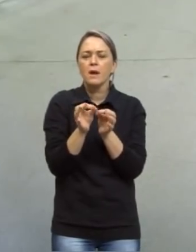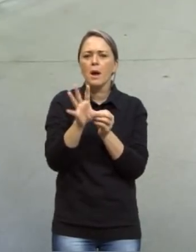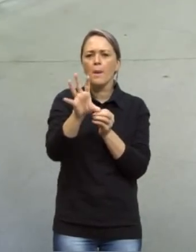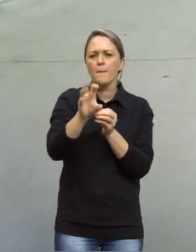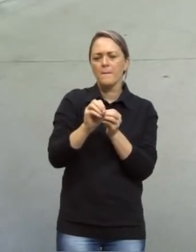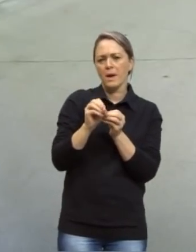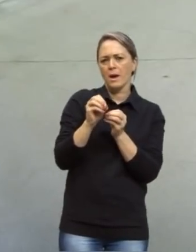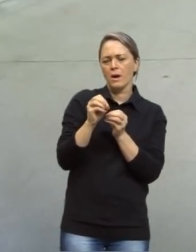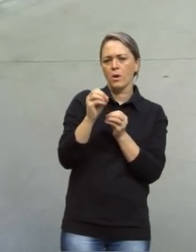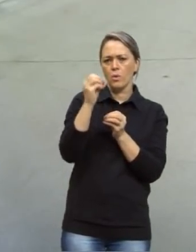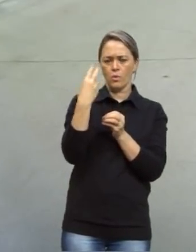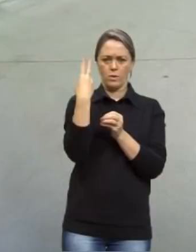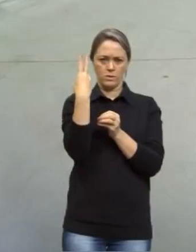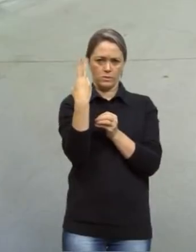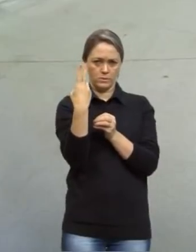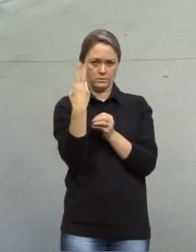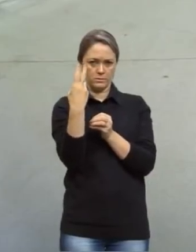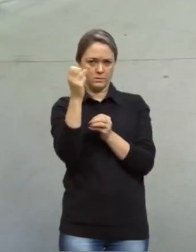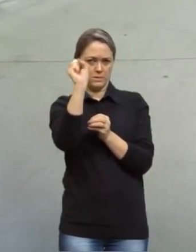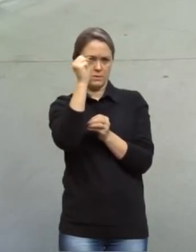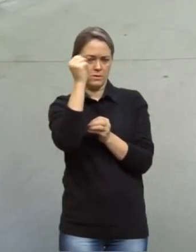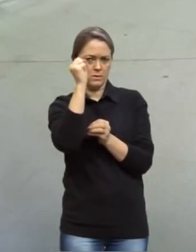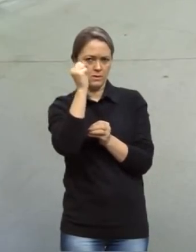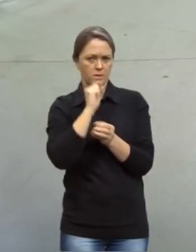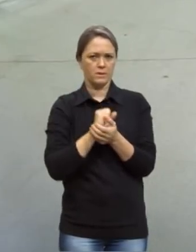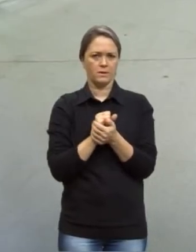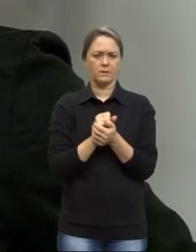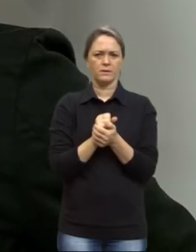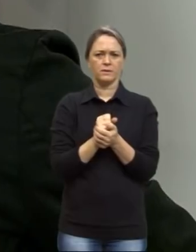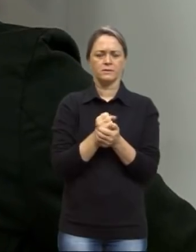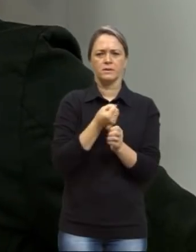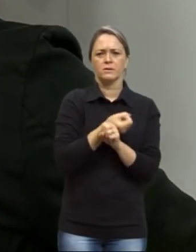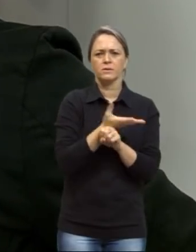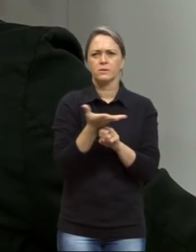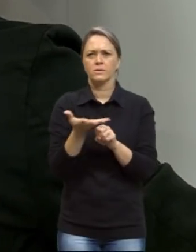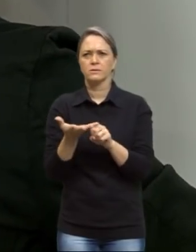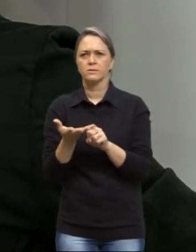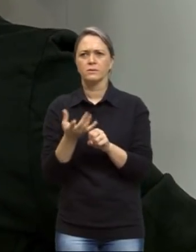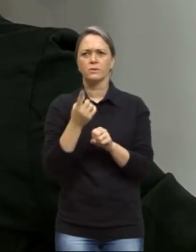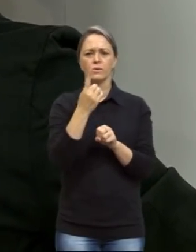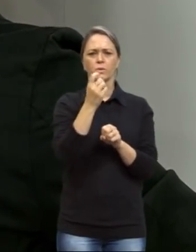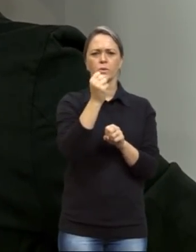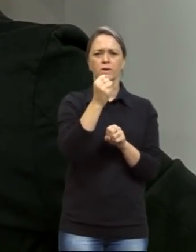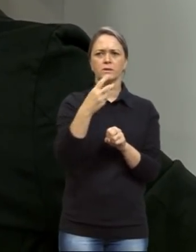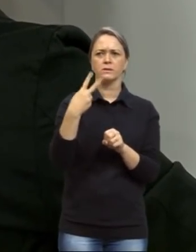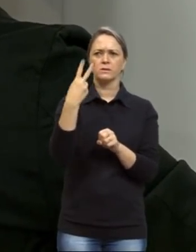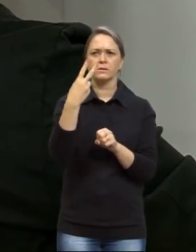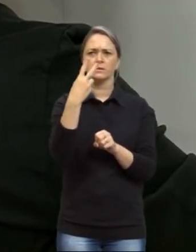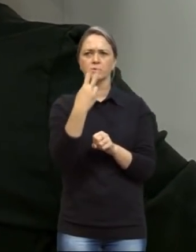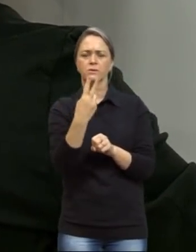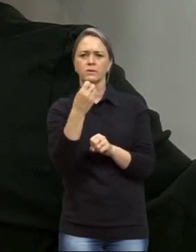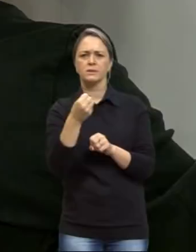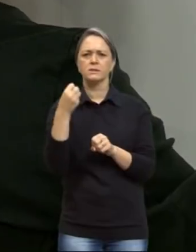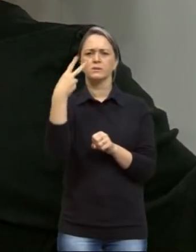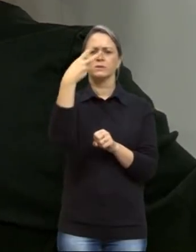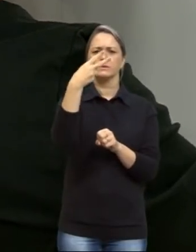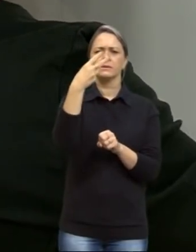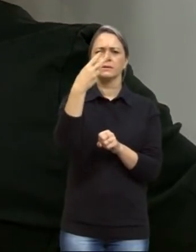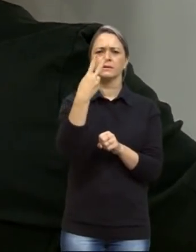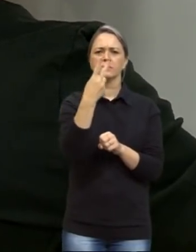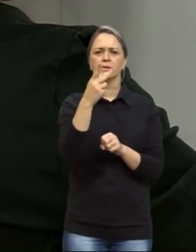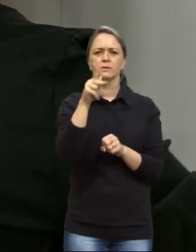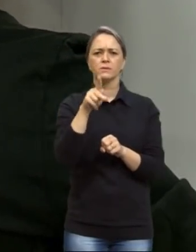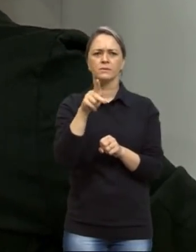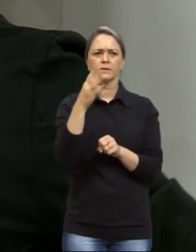oxigênio número atômico oi e eu fizer distribuição é 1s 2 2s 2 2p